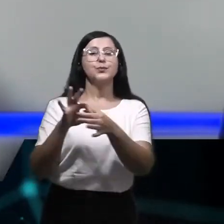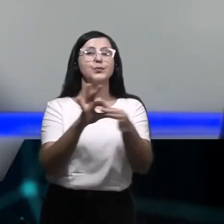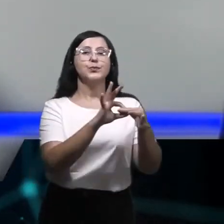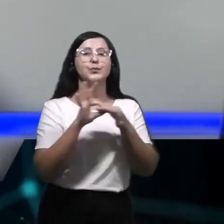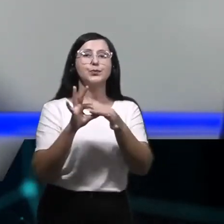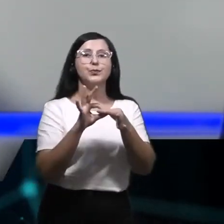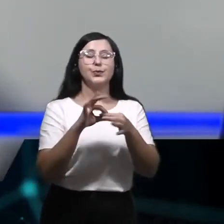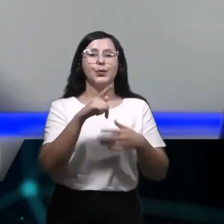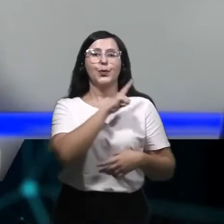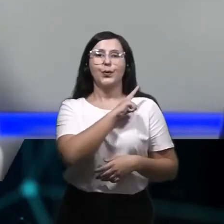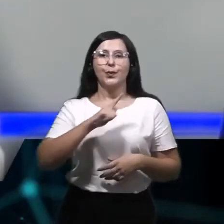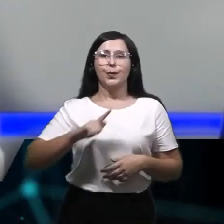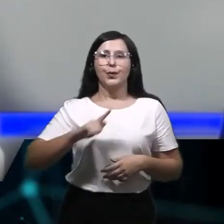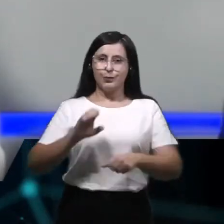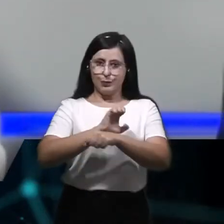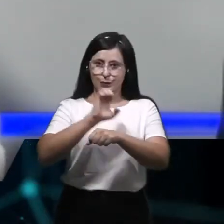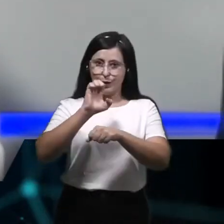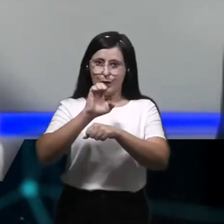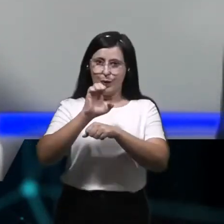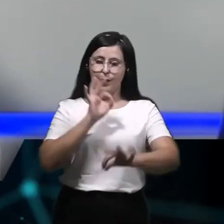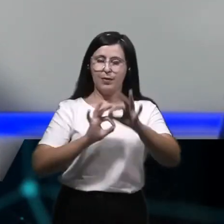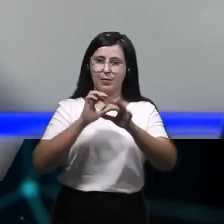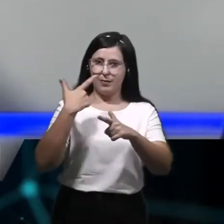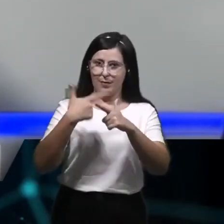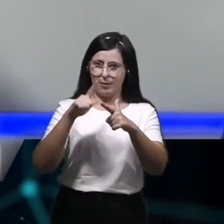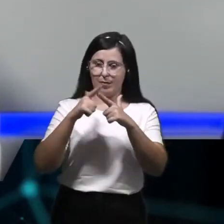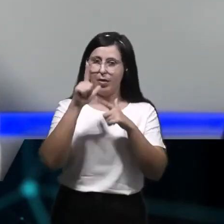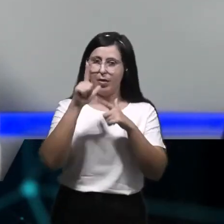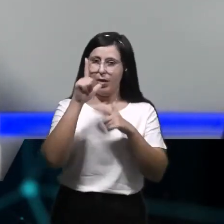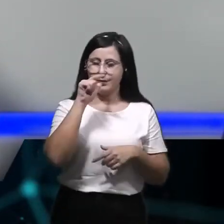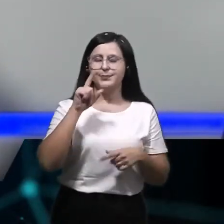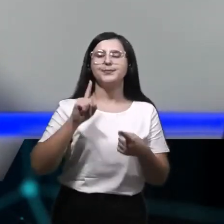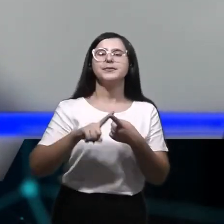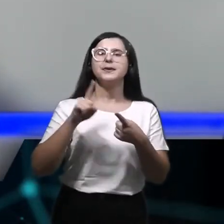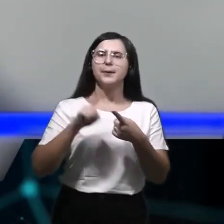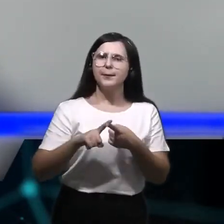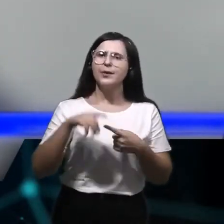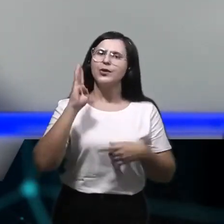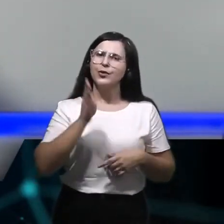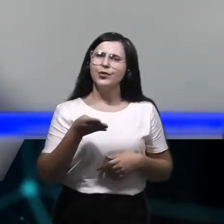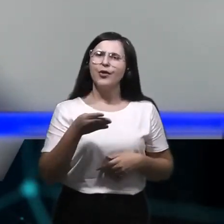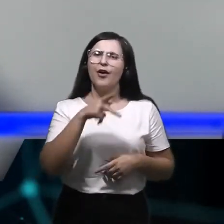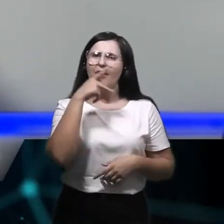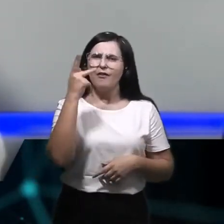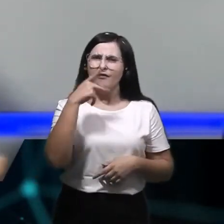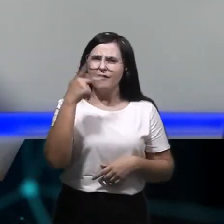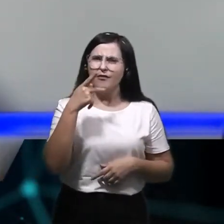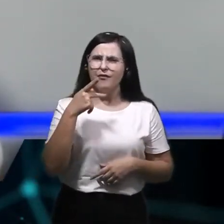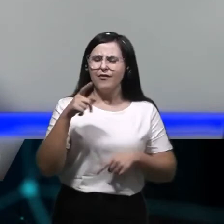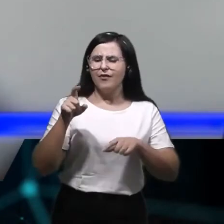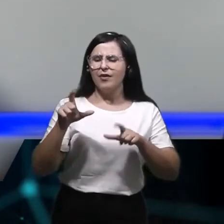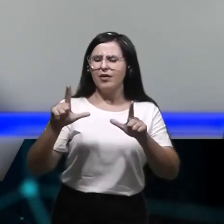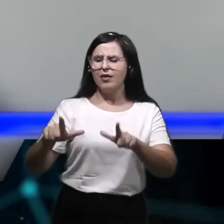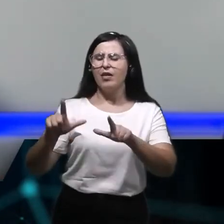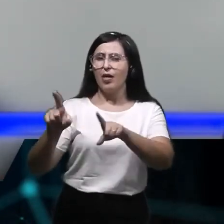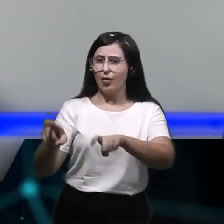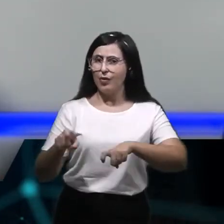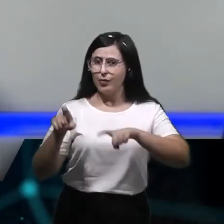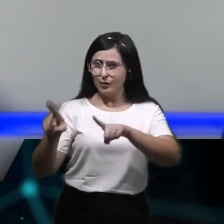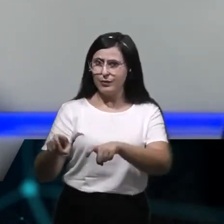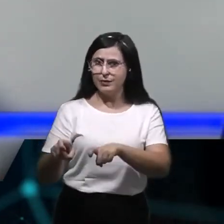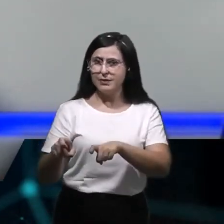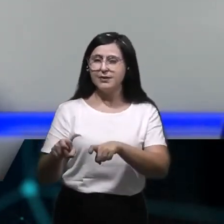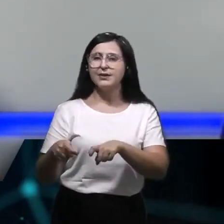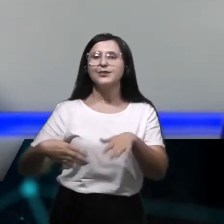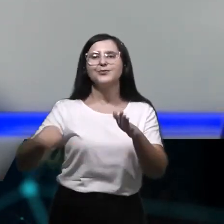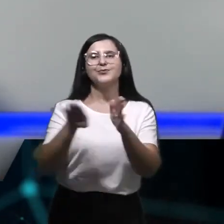nosso povo. Além que eu falei aí de Mandassaia, de Fazenda Nova, Barra do Faria, eu quero dizer também que com essa